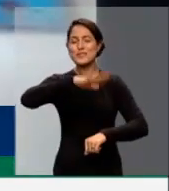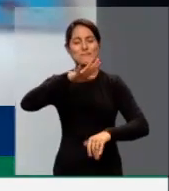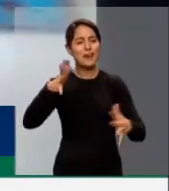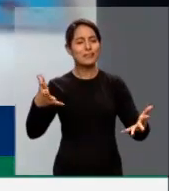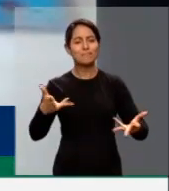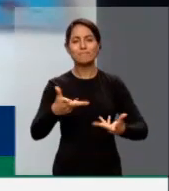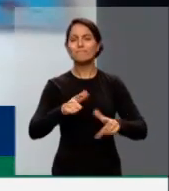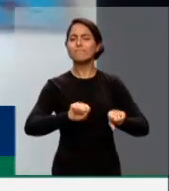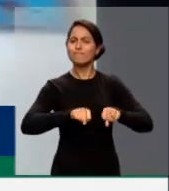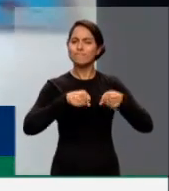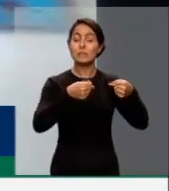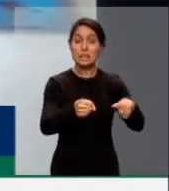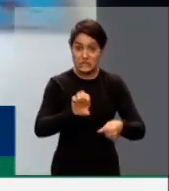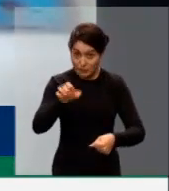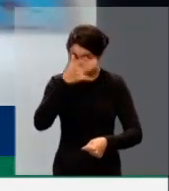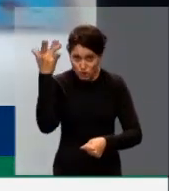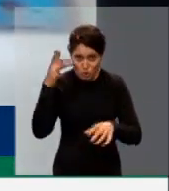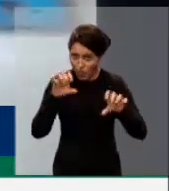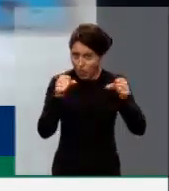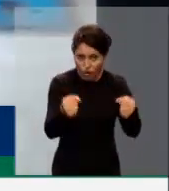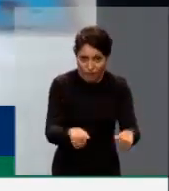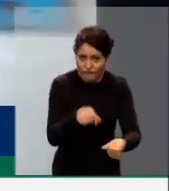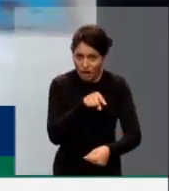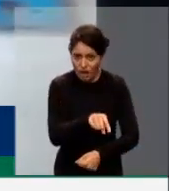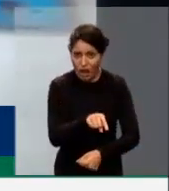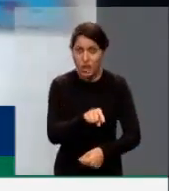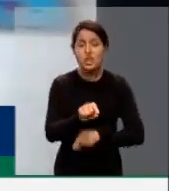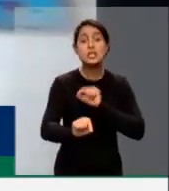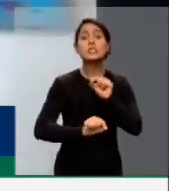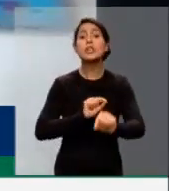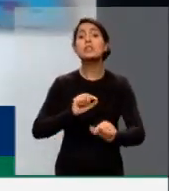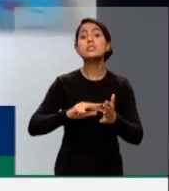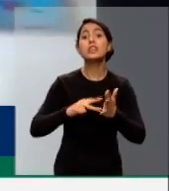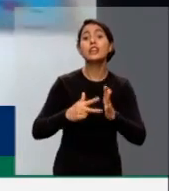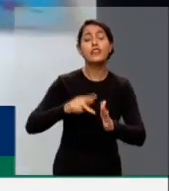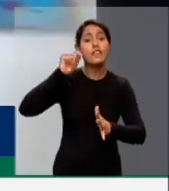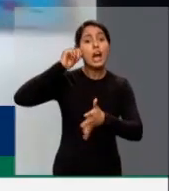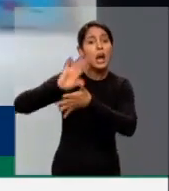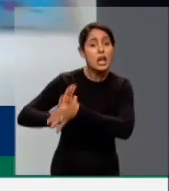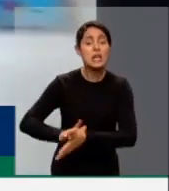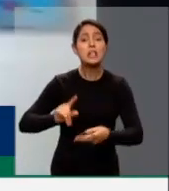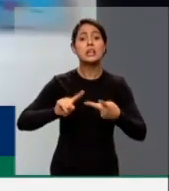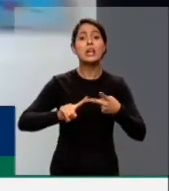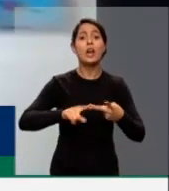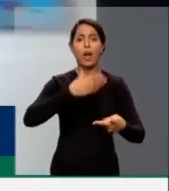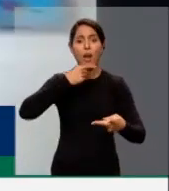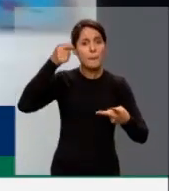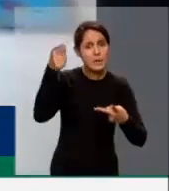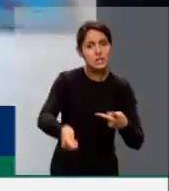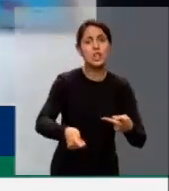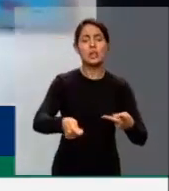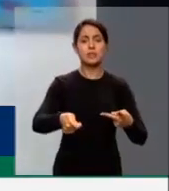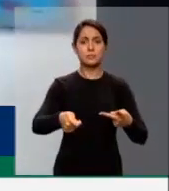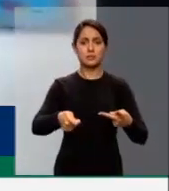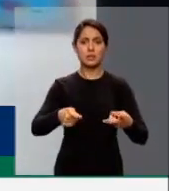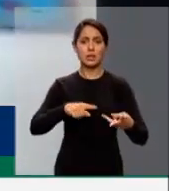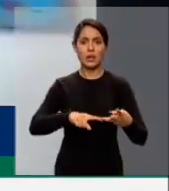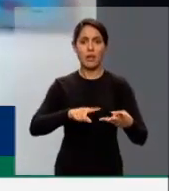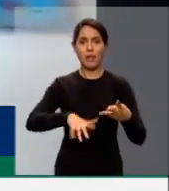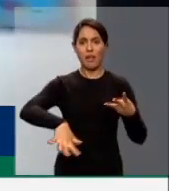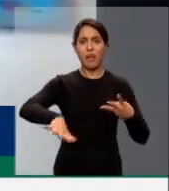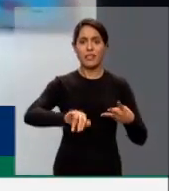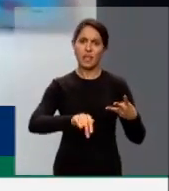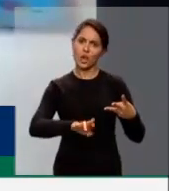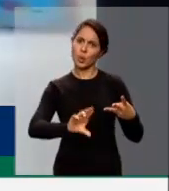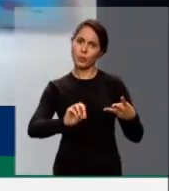SUS é ser racista, entendeu? É ser machista, é ser defender a política, a necropolítica